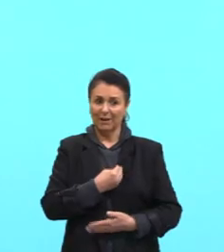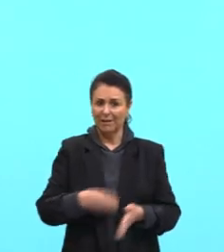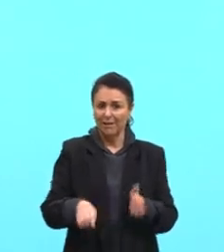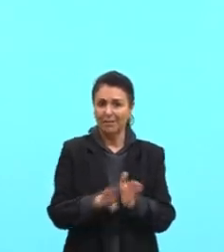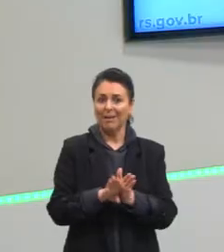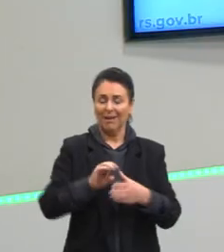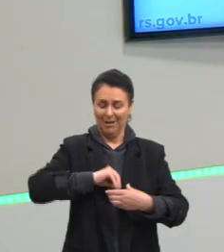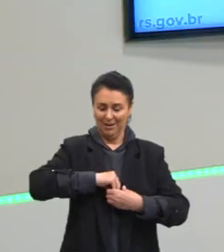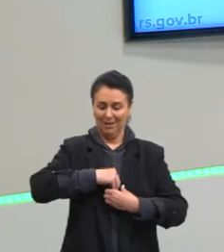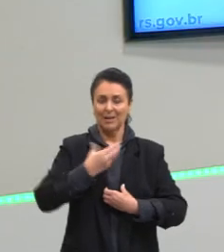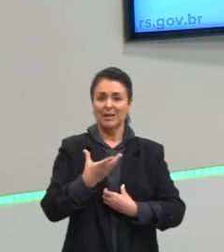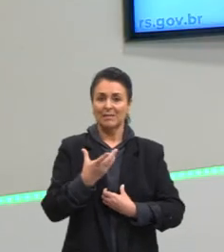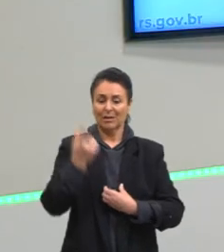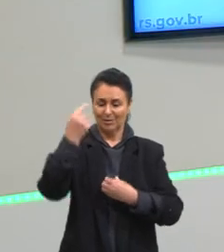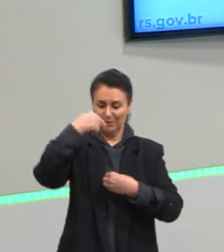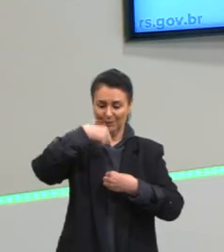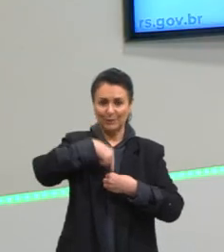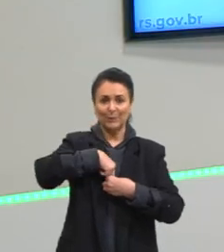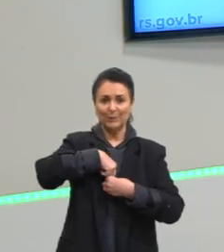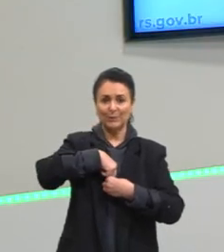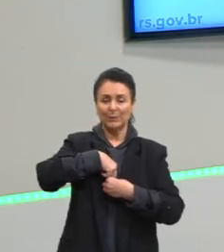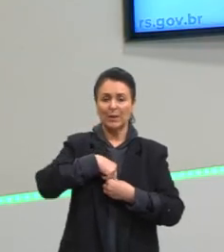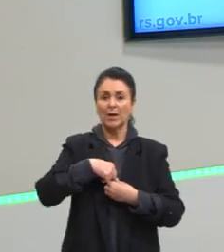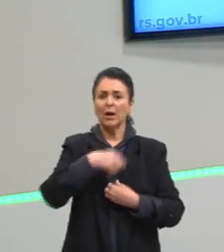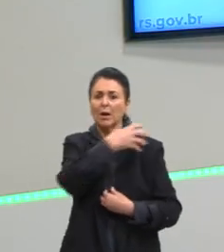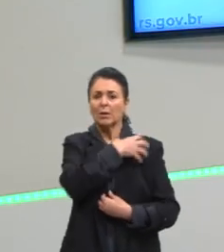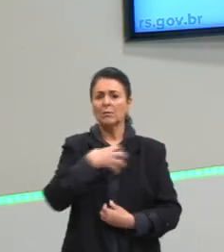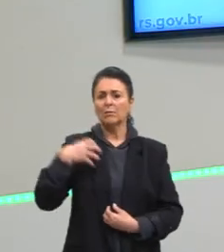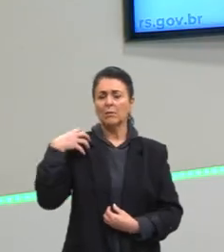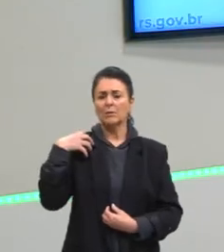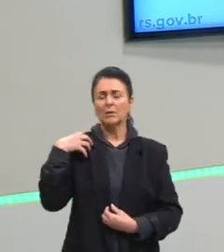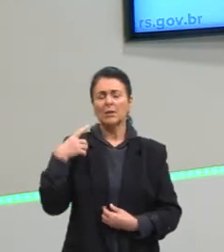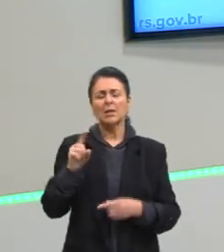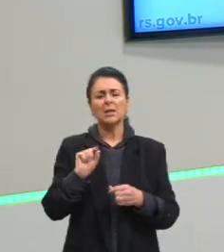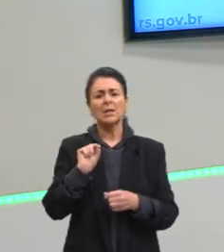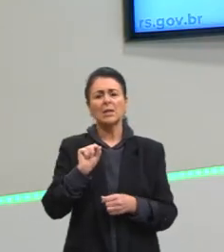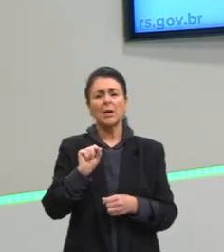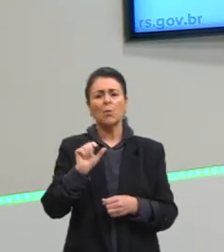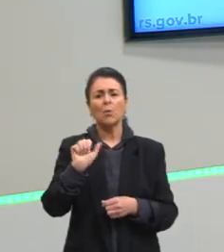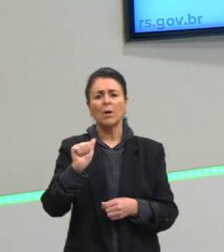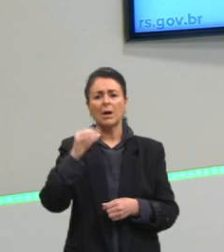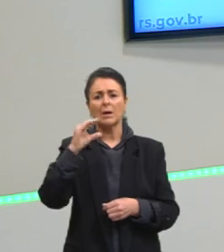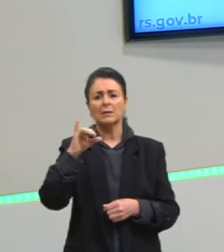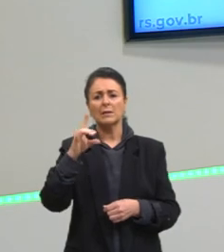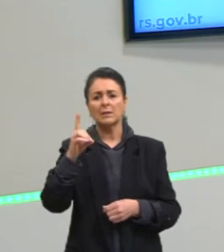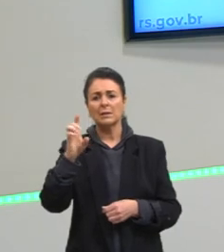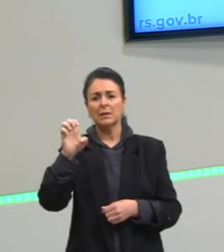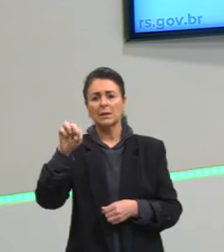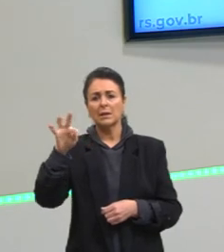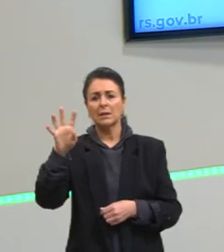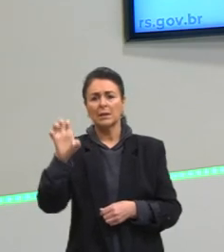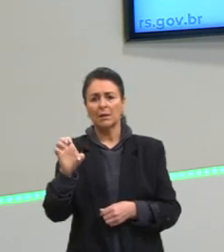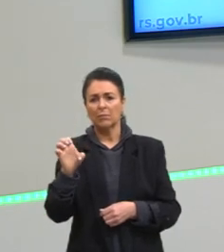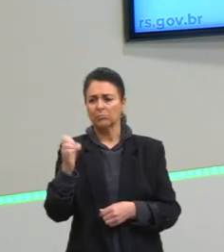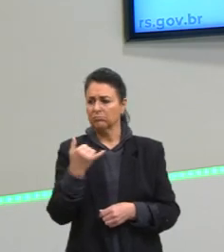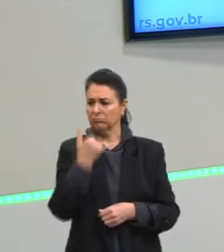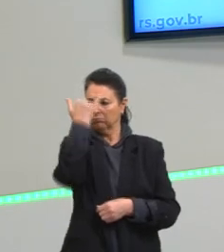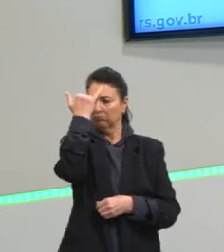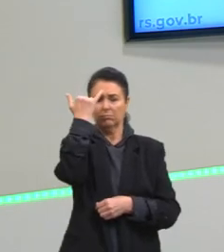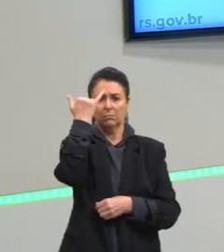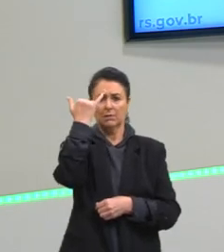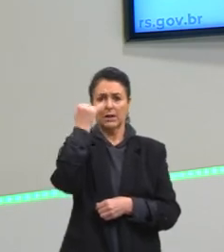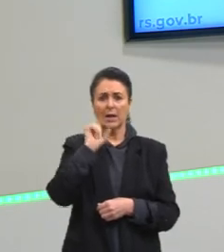essência e o que que Aristóteles propõe como acidente que que acidente acidente é aquele ser que não se